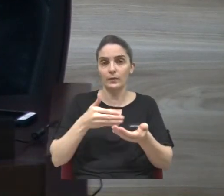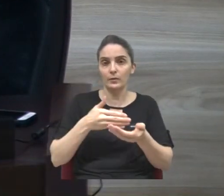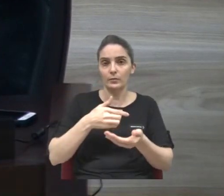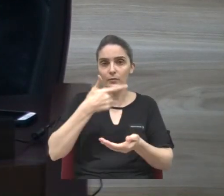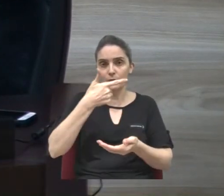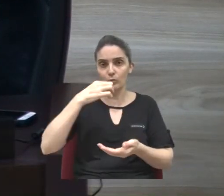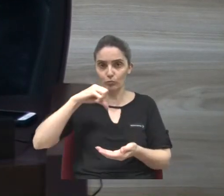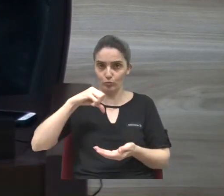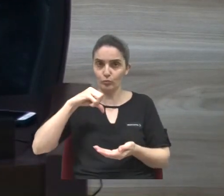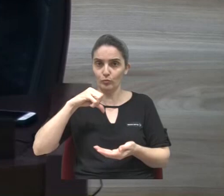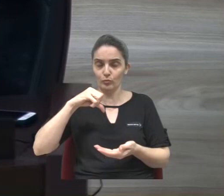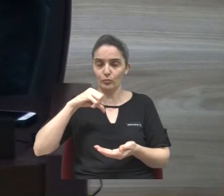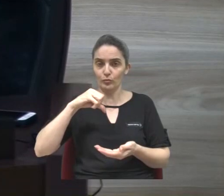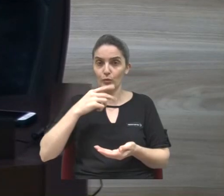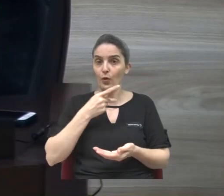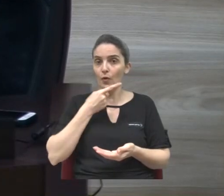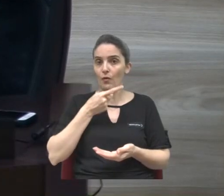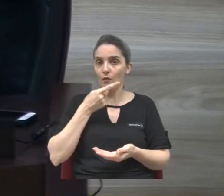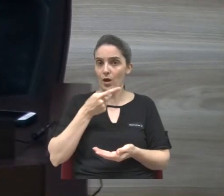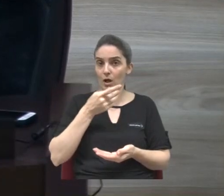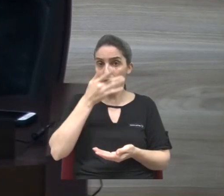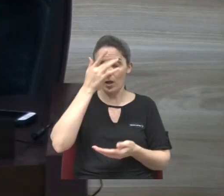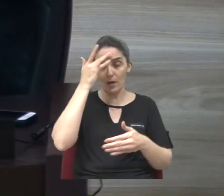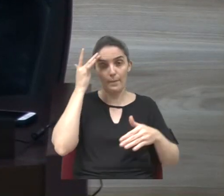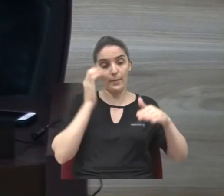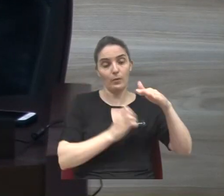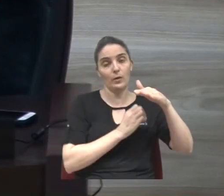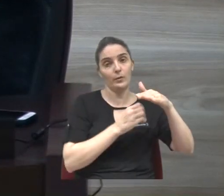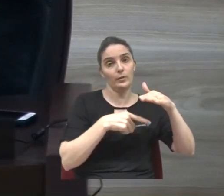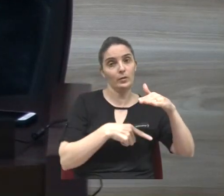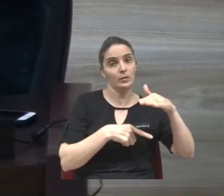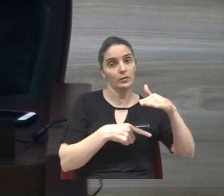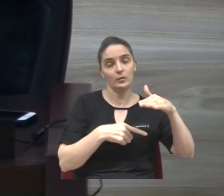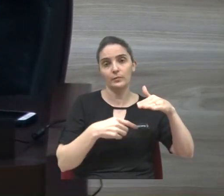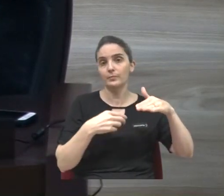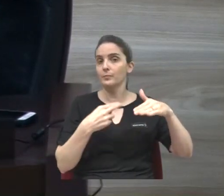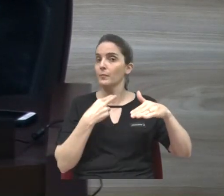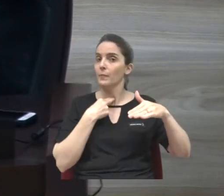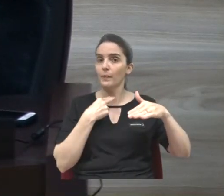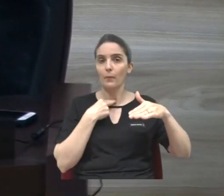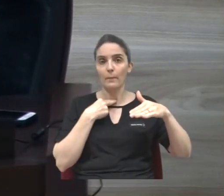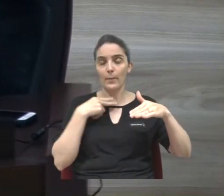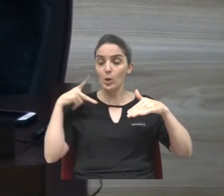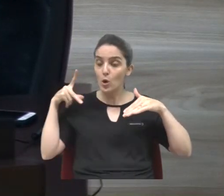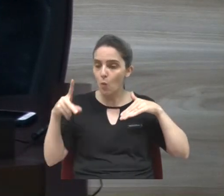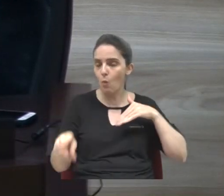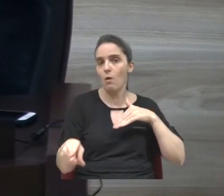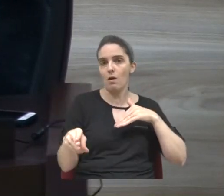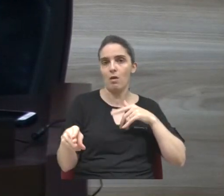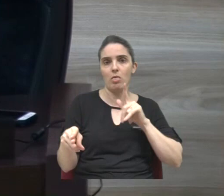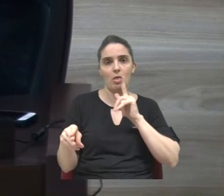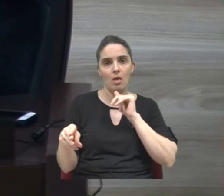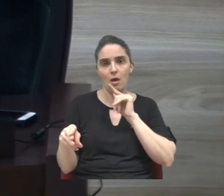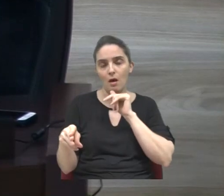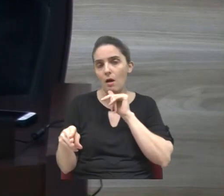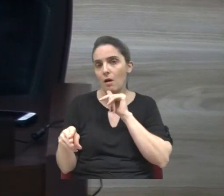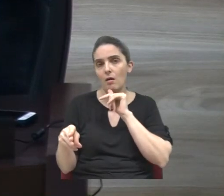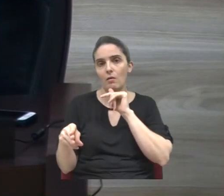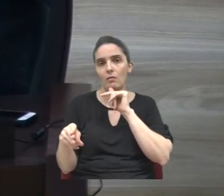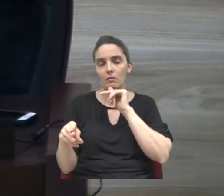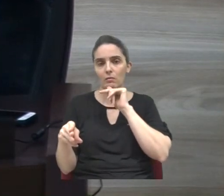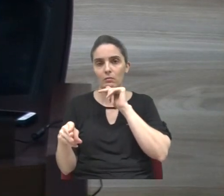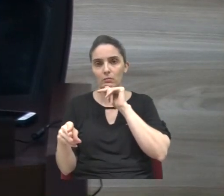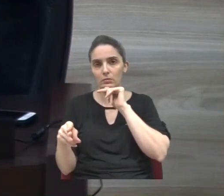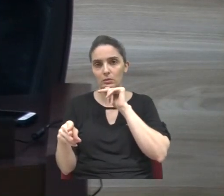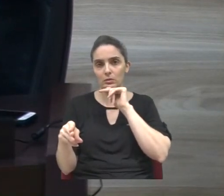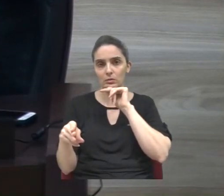veda ao prestador de serviço a realização do corte de fornecimento de água tratada após 12